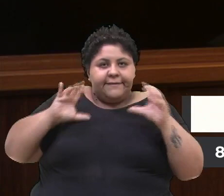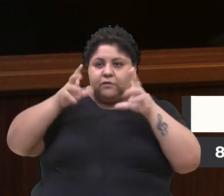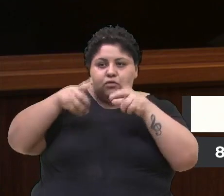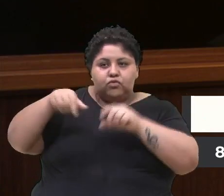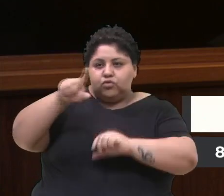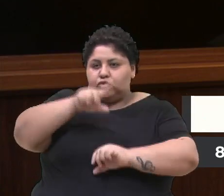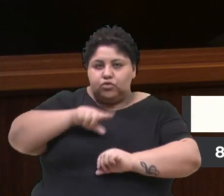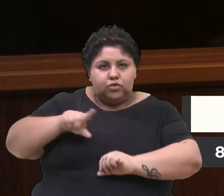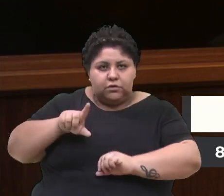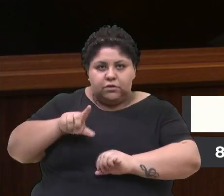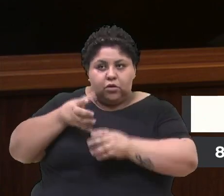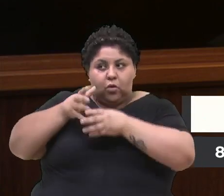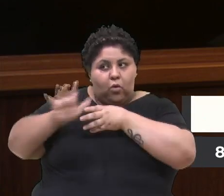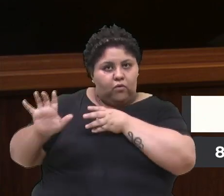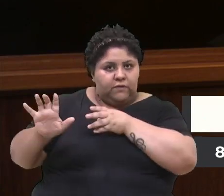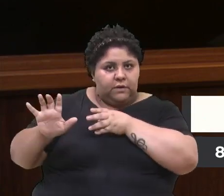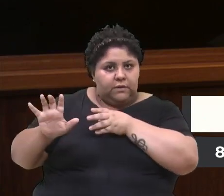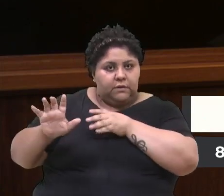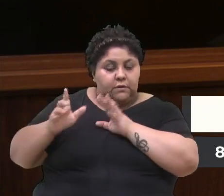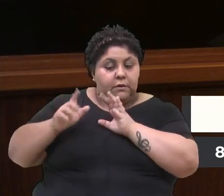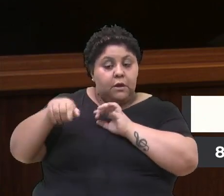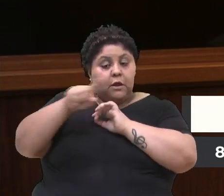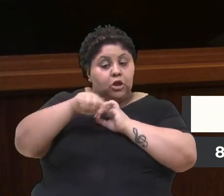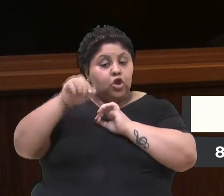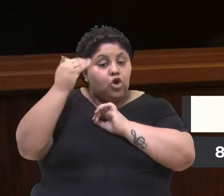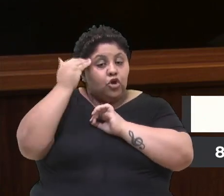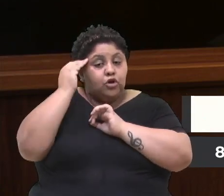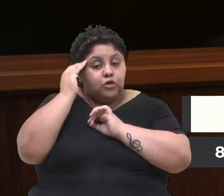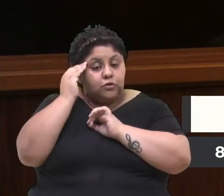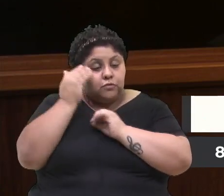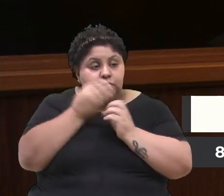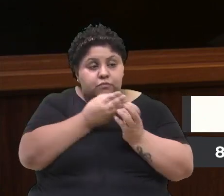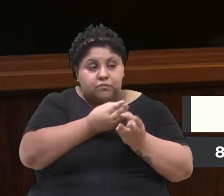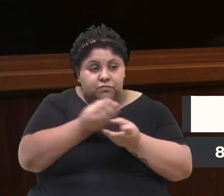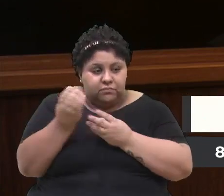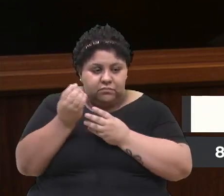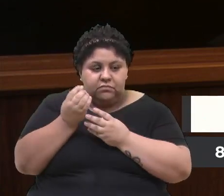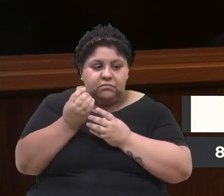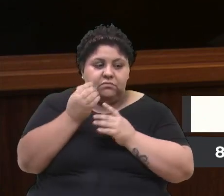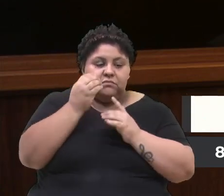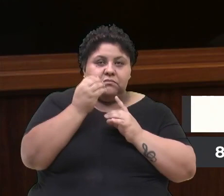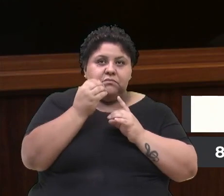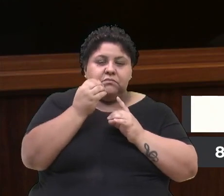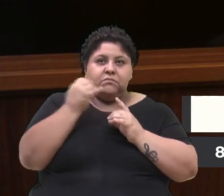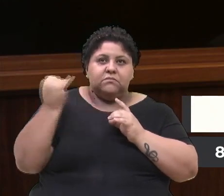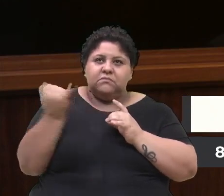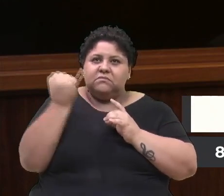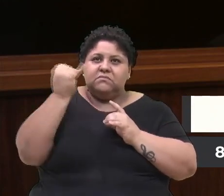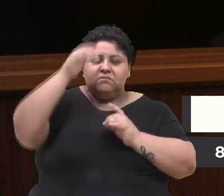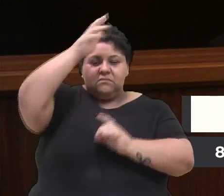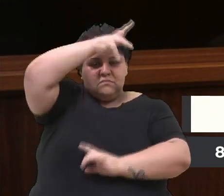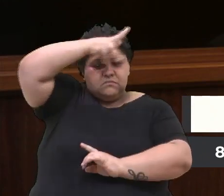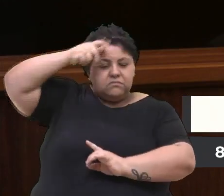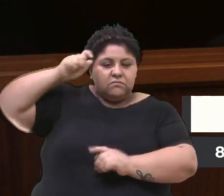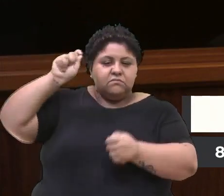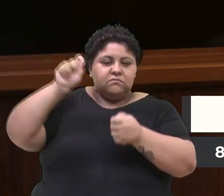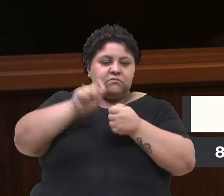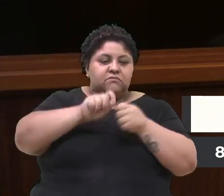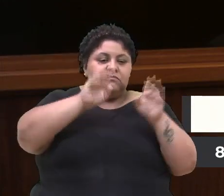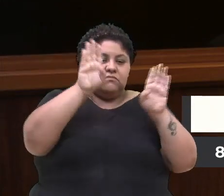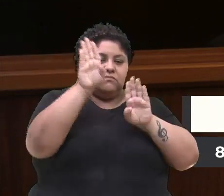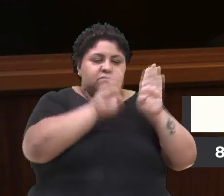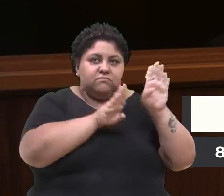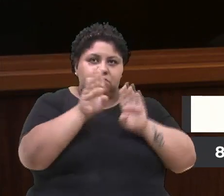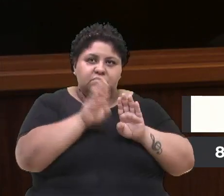opomos. Nós entendemos que seria importante que o município fizesse licitações e ele